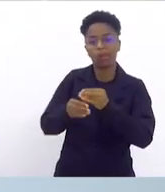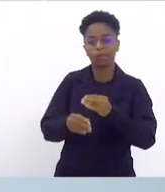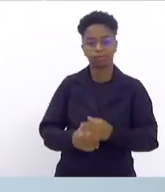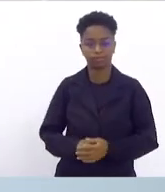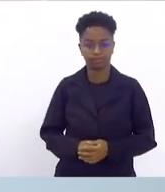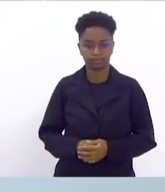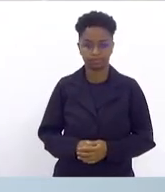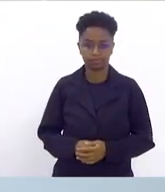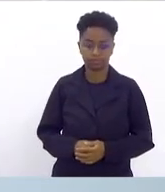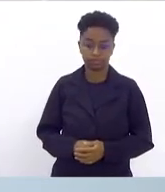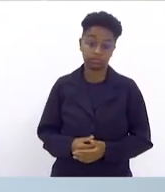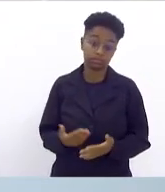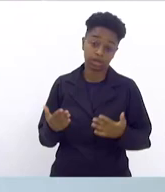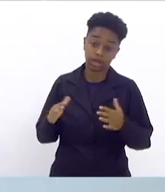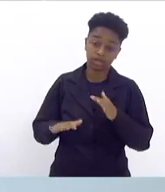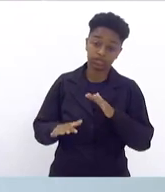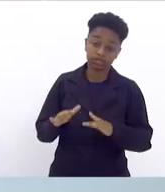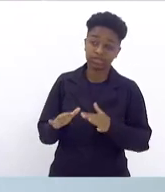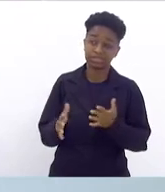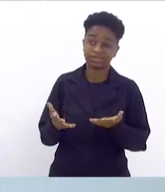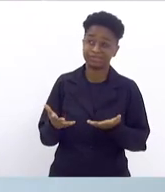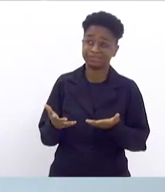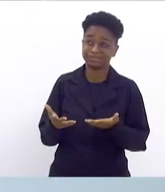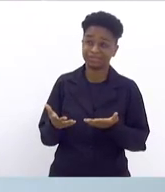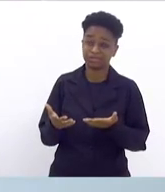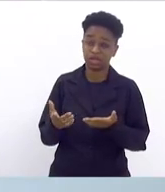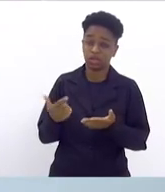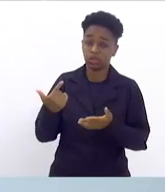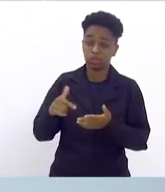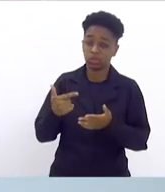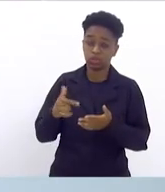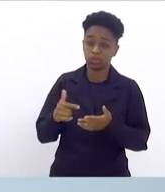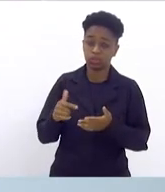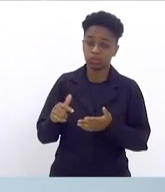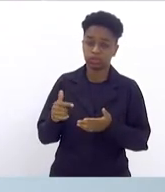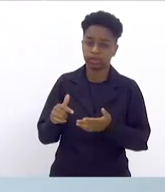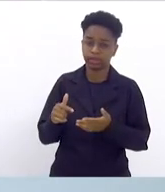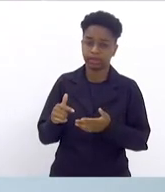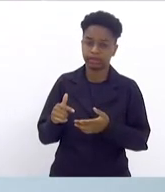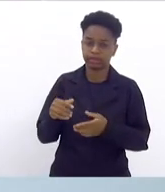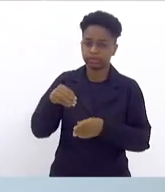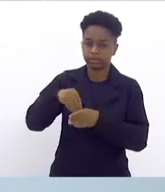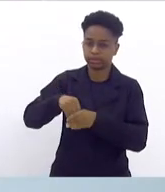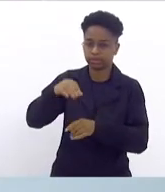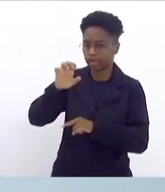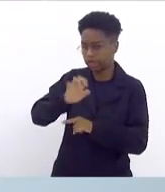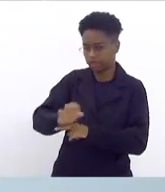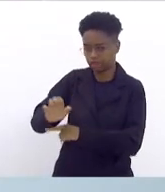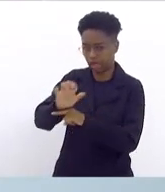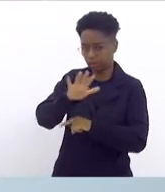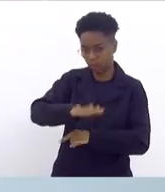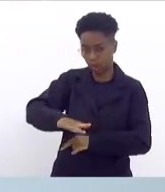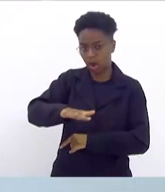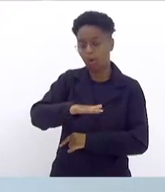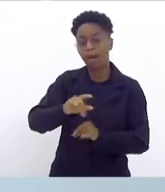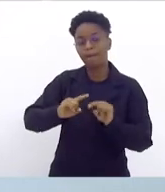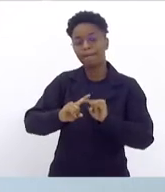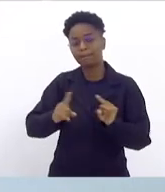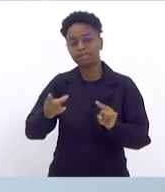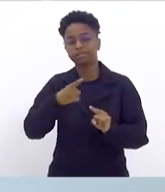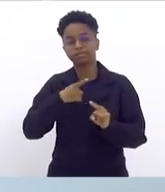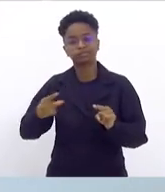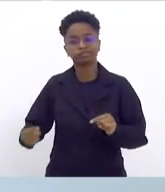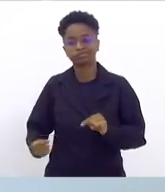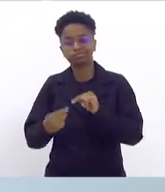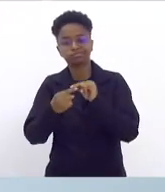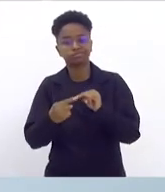que pode não estar acatada na Constituição estadual, mas está acatada na